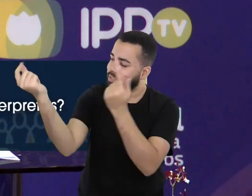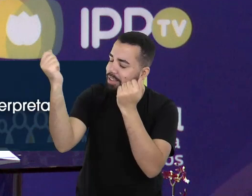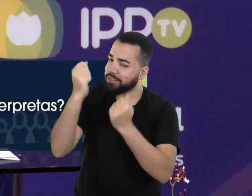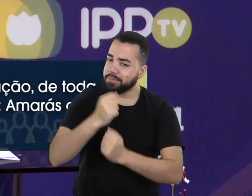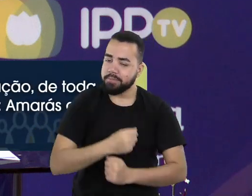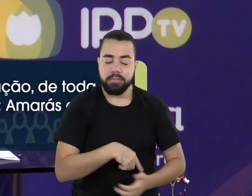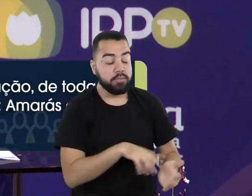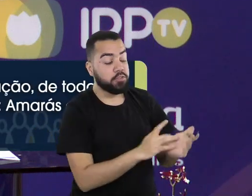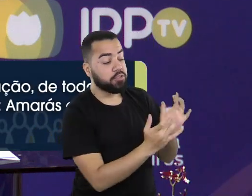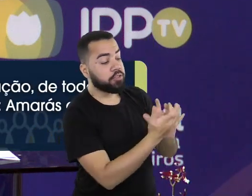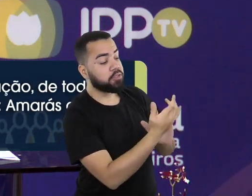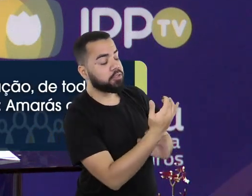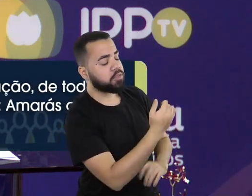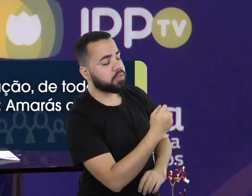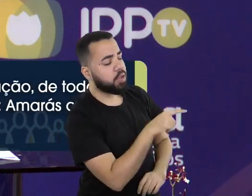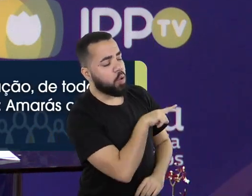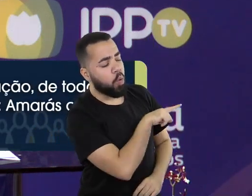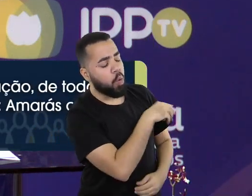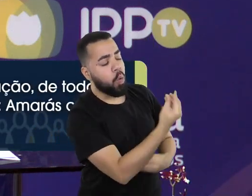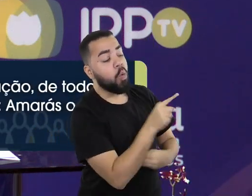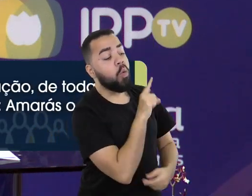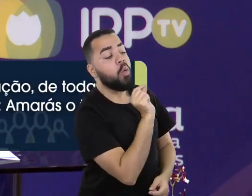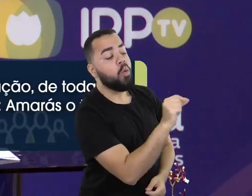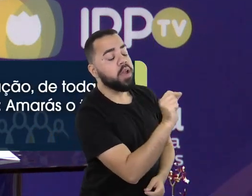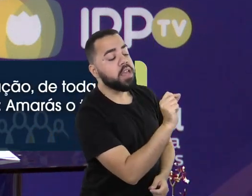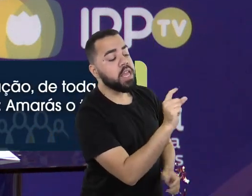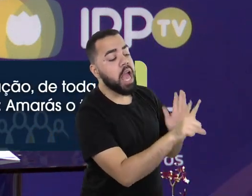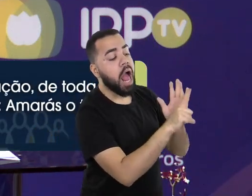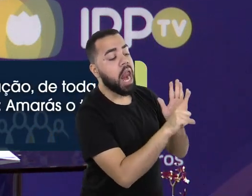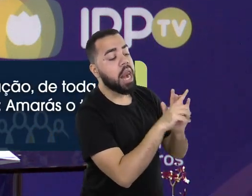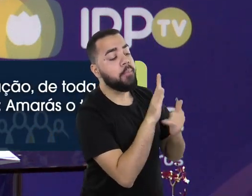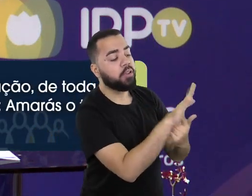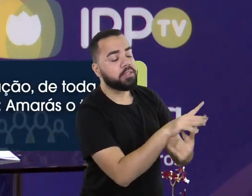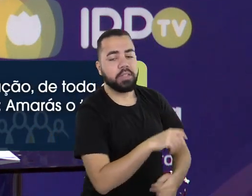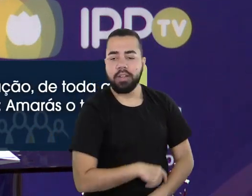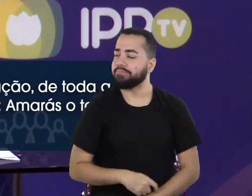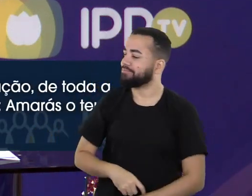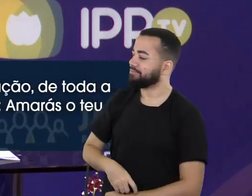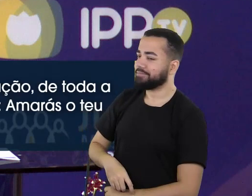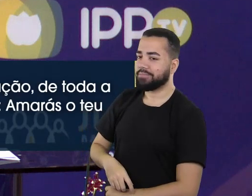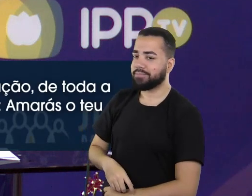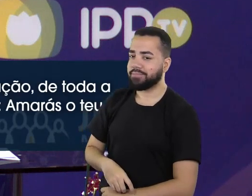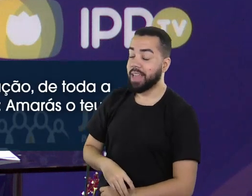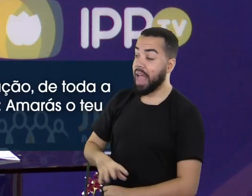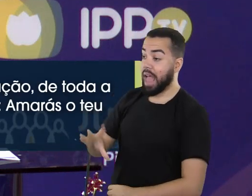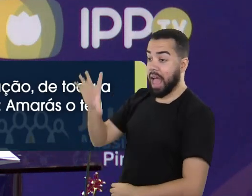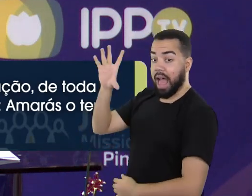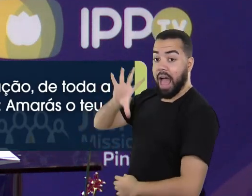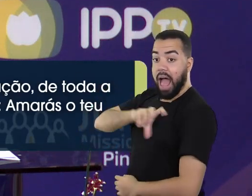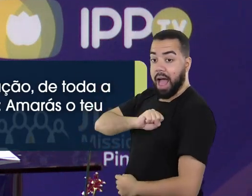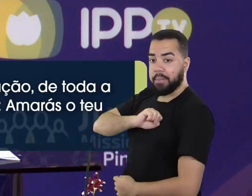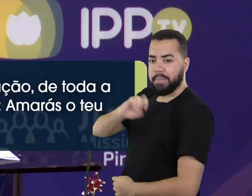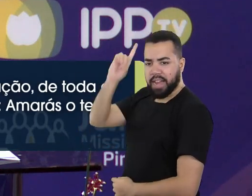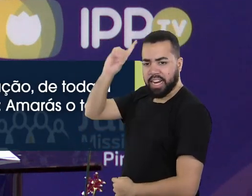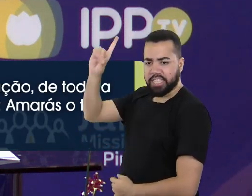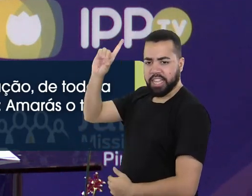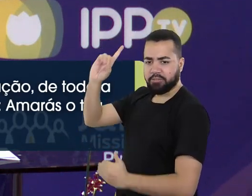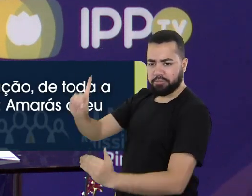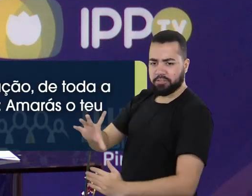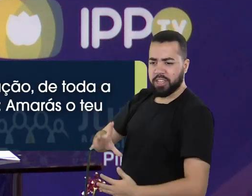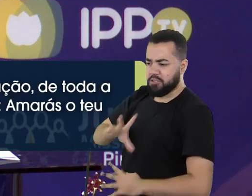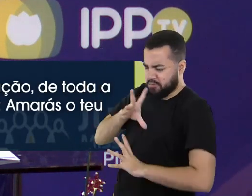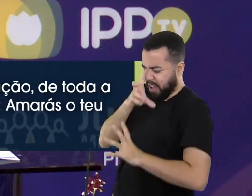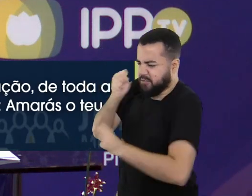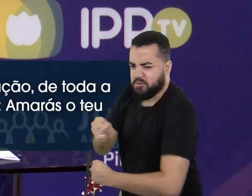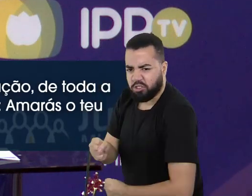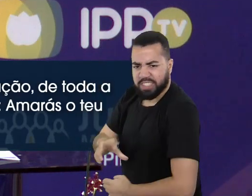Como interpretas? A isto ele respondeu: amarás o Senhor teu Deus de todo o teu coração, de toda a tua alma, de todas as